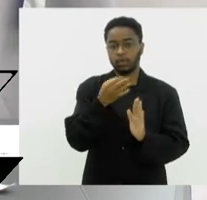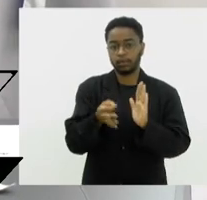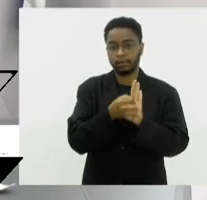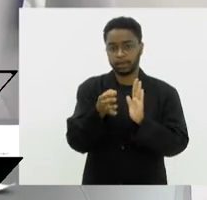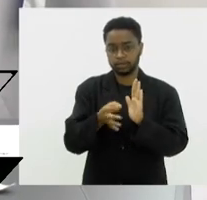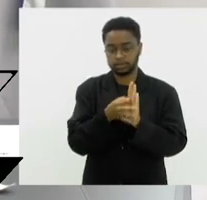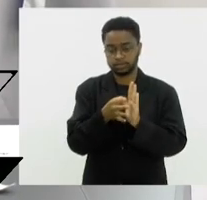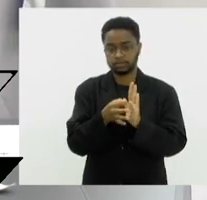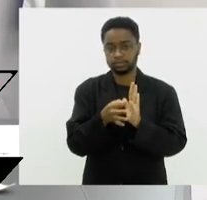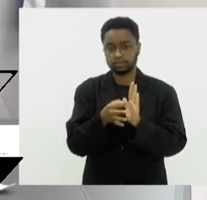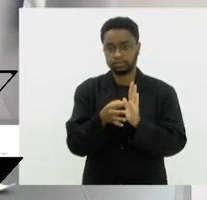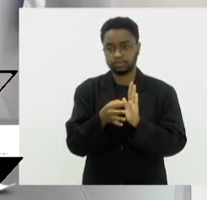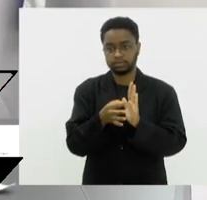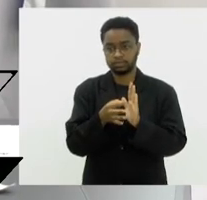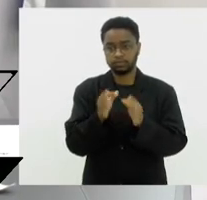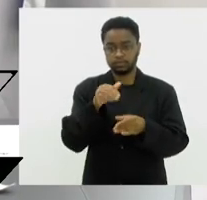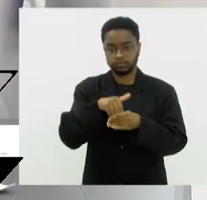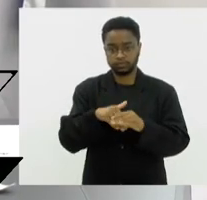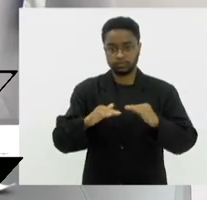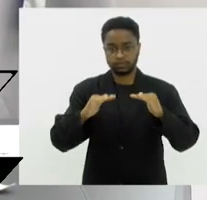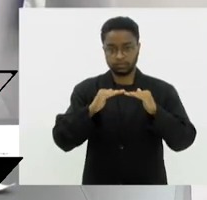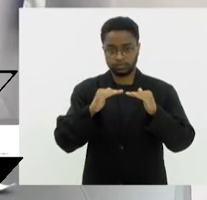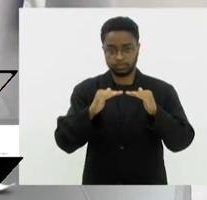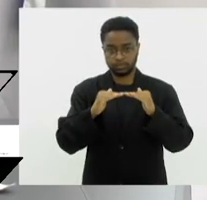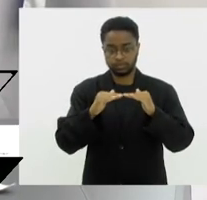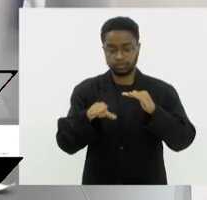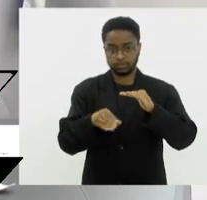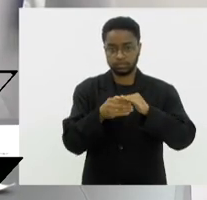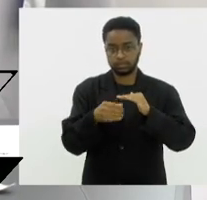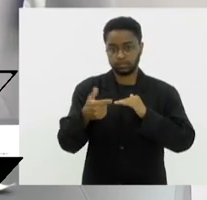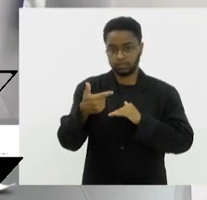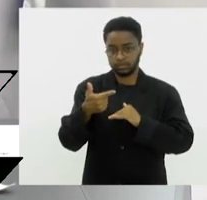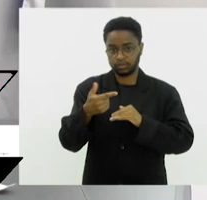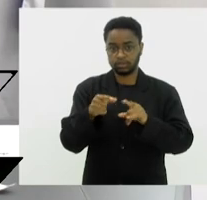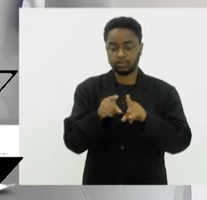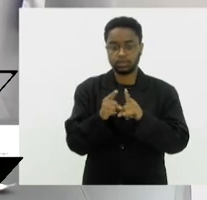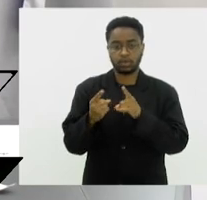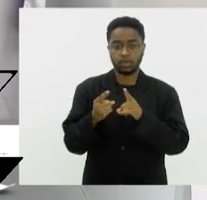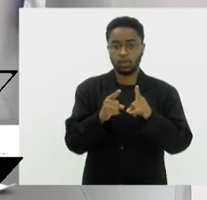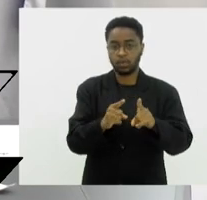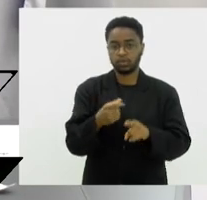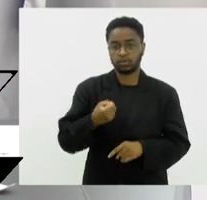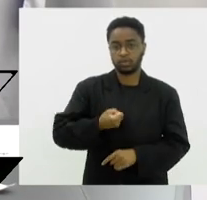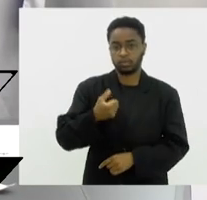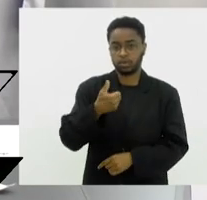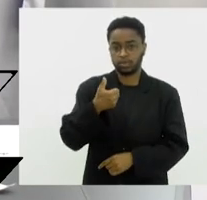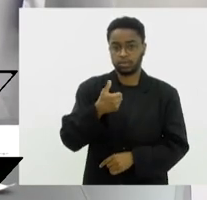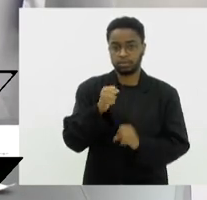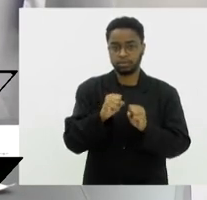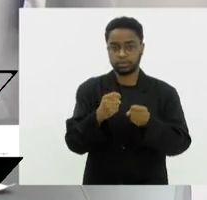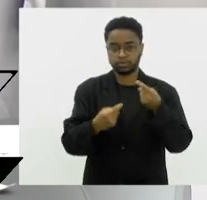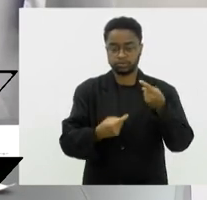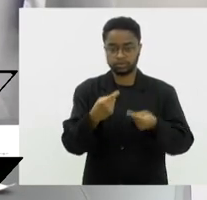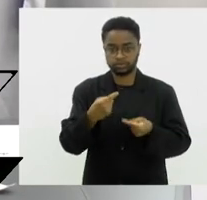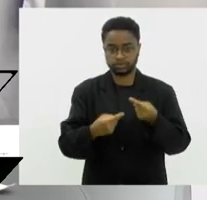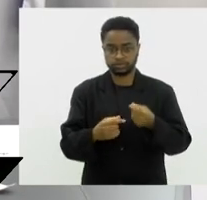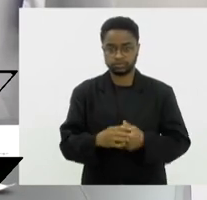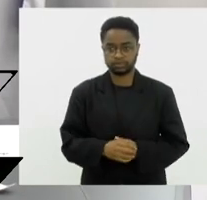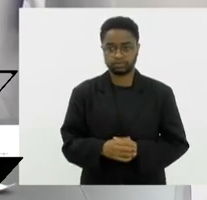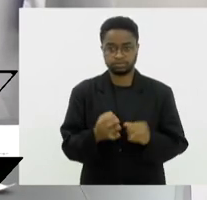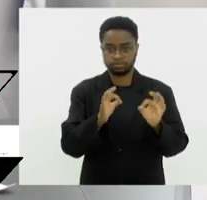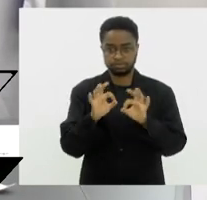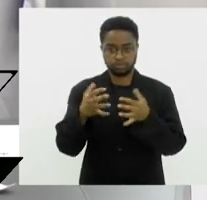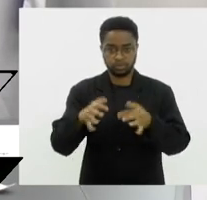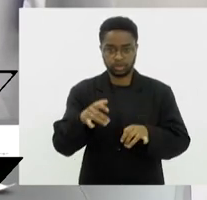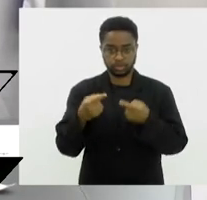é voto favorável à emenda número 2 e contrário à emenda número 1. Em discussão. Não havendo